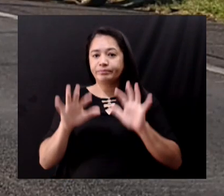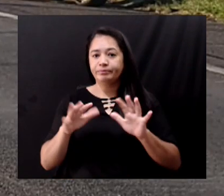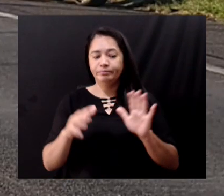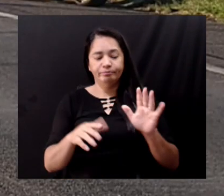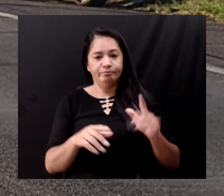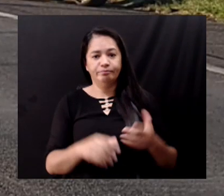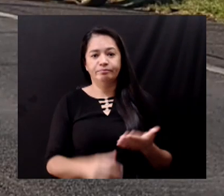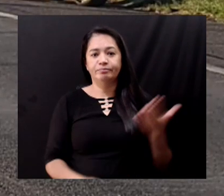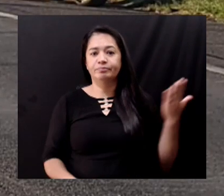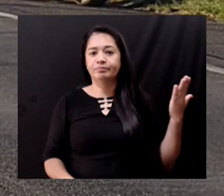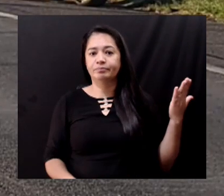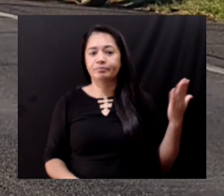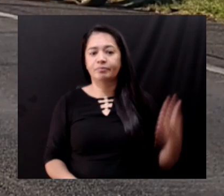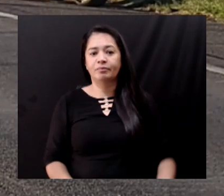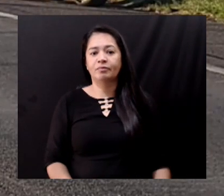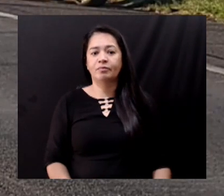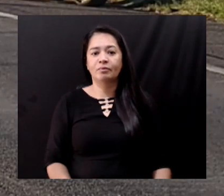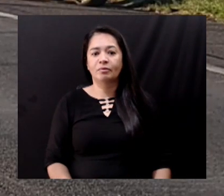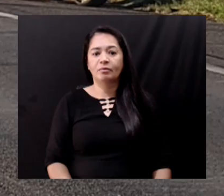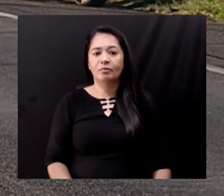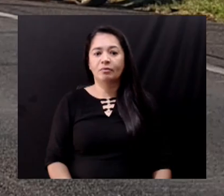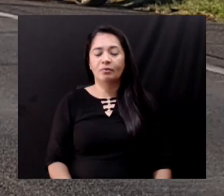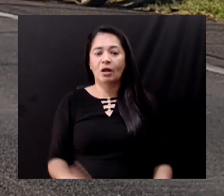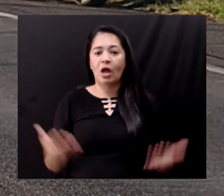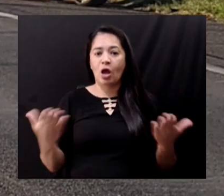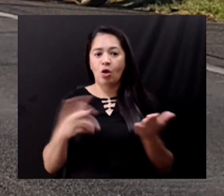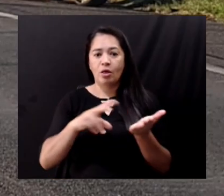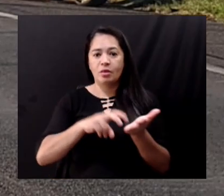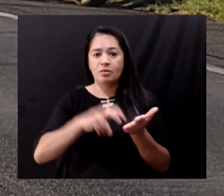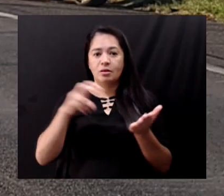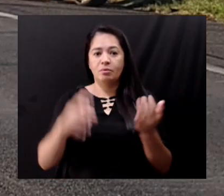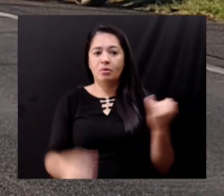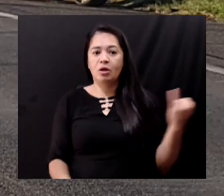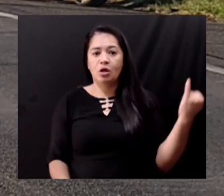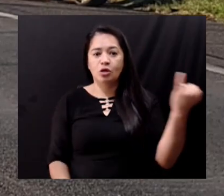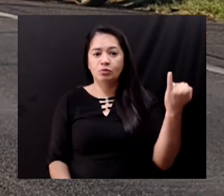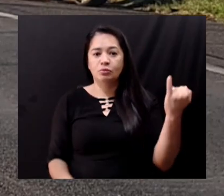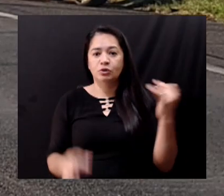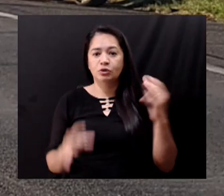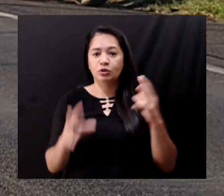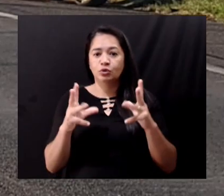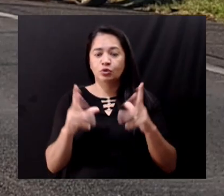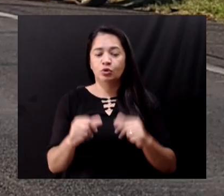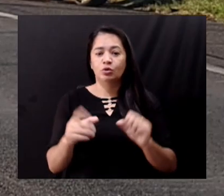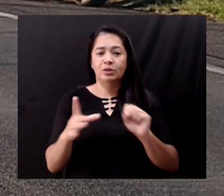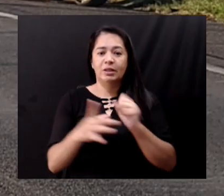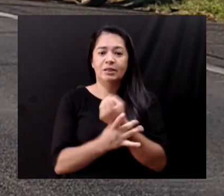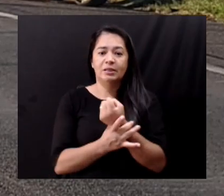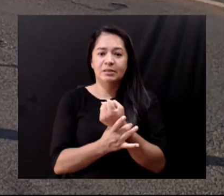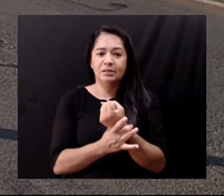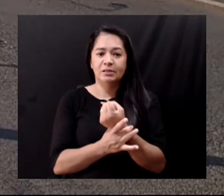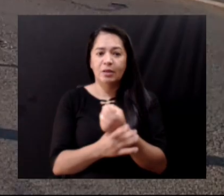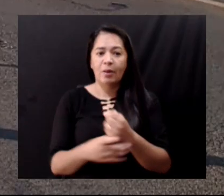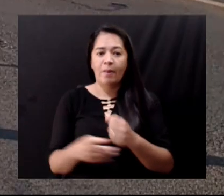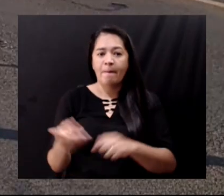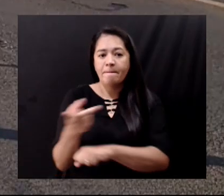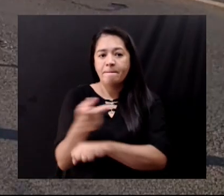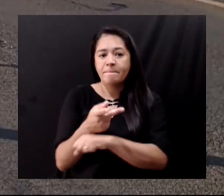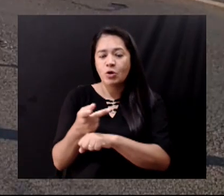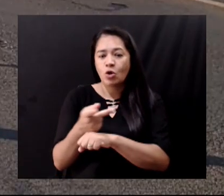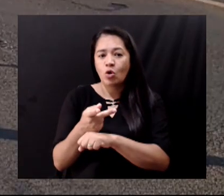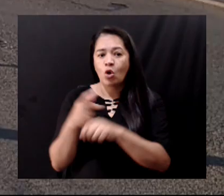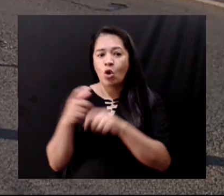pela manhã, então, importante para todos é a segurança, busque rotas alternativas.